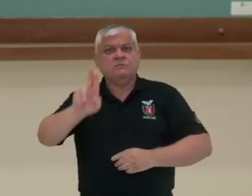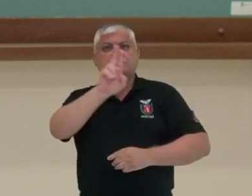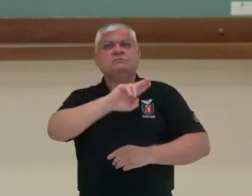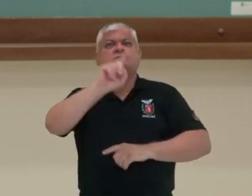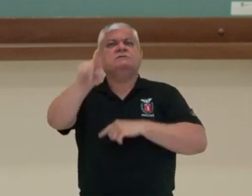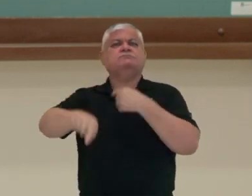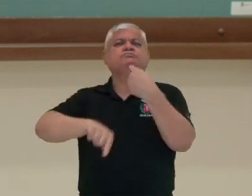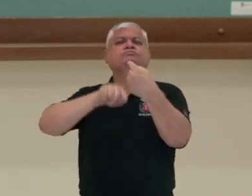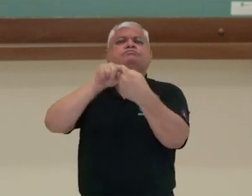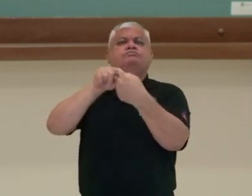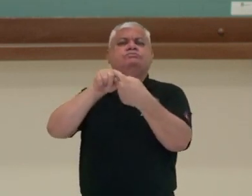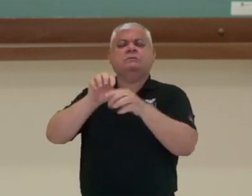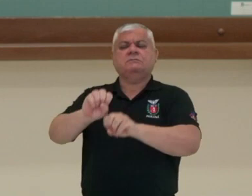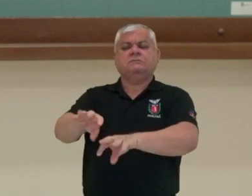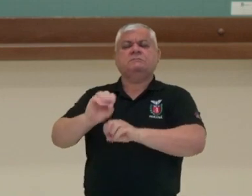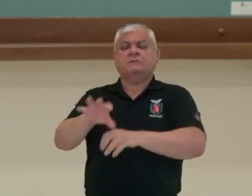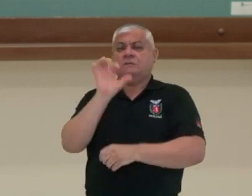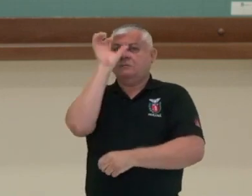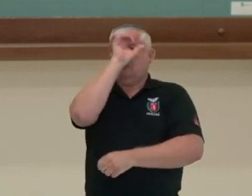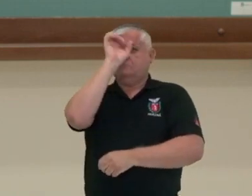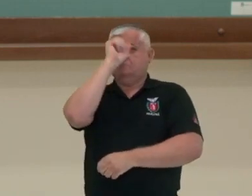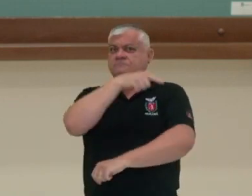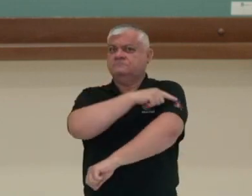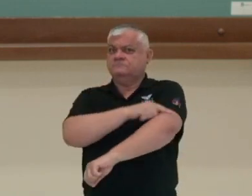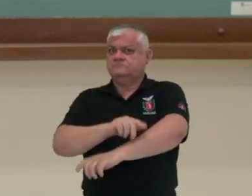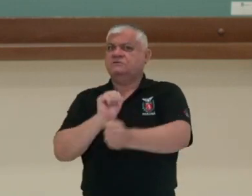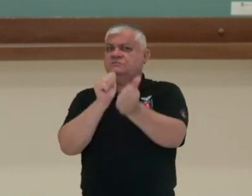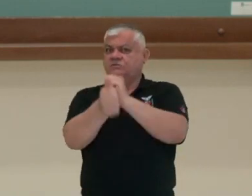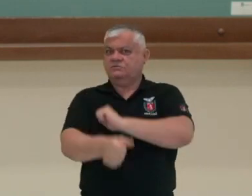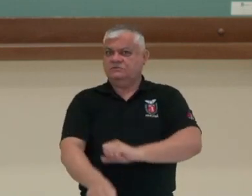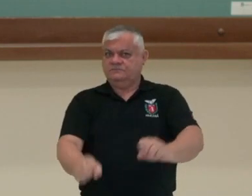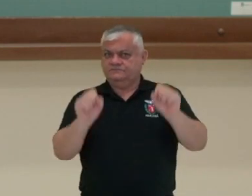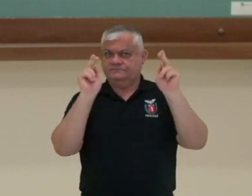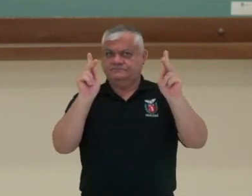fins educacionais e esportivos. Ok?